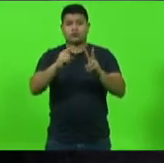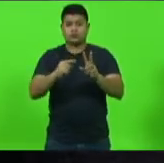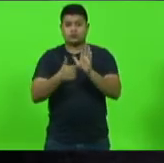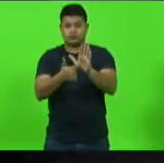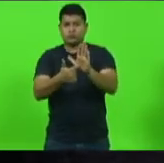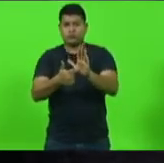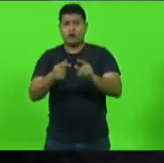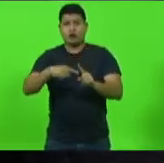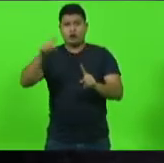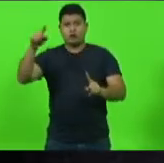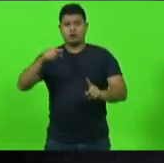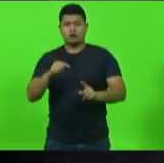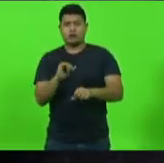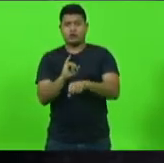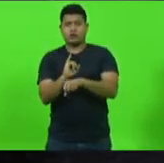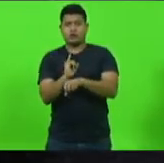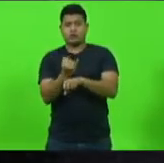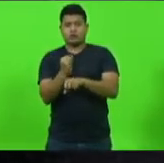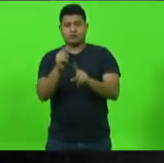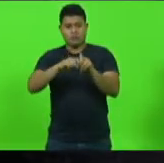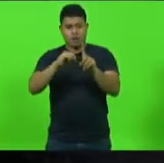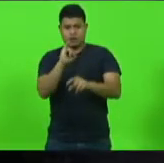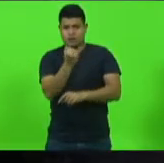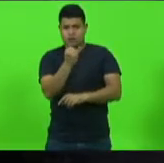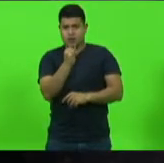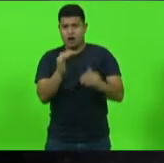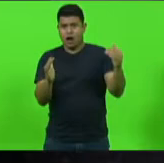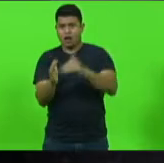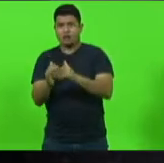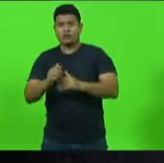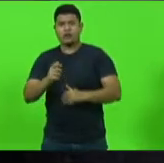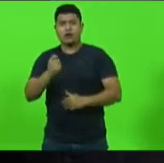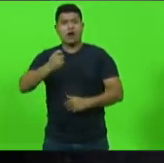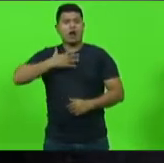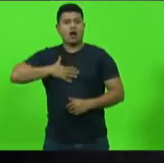De janeiro até agosto desse ano,